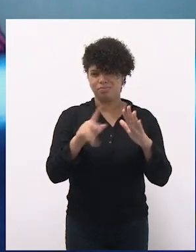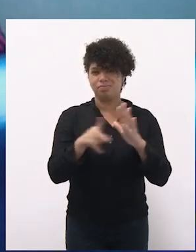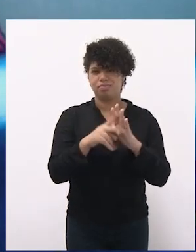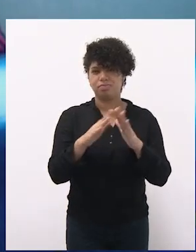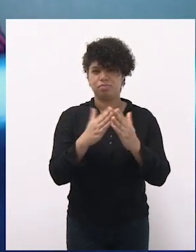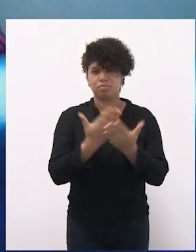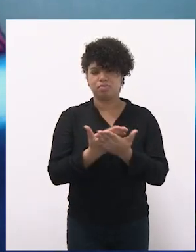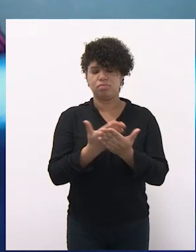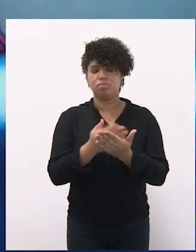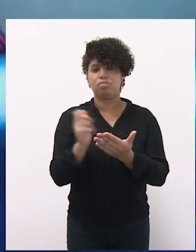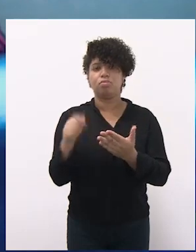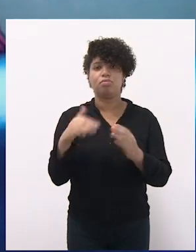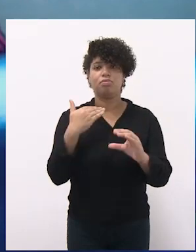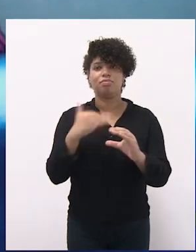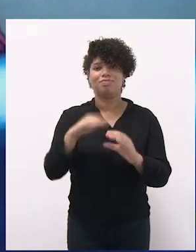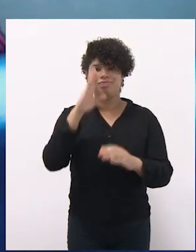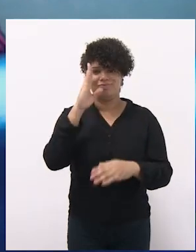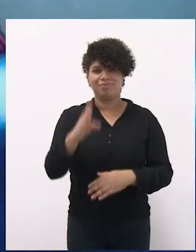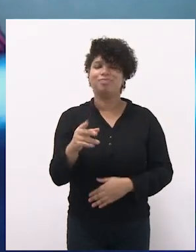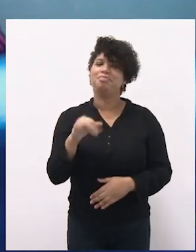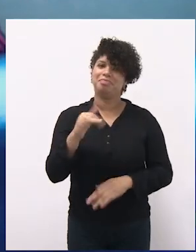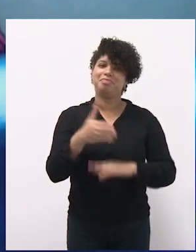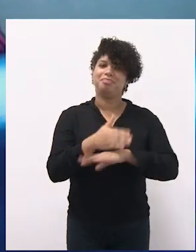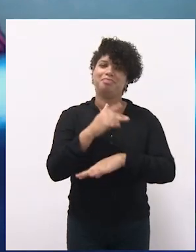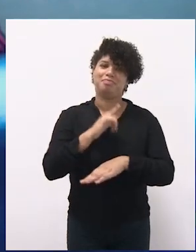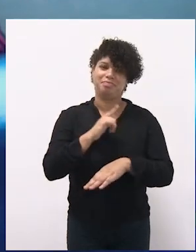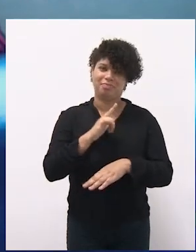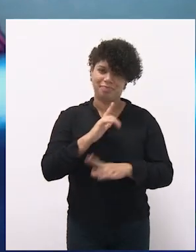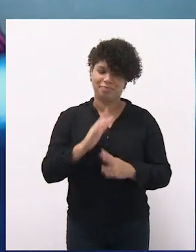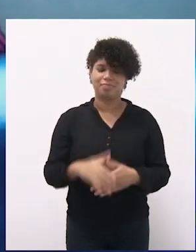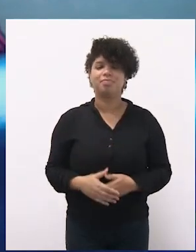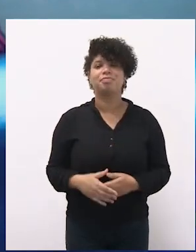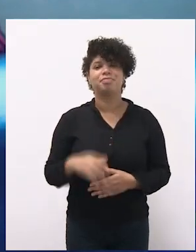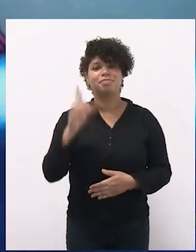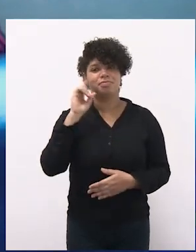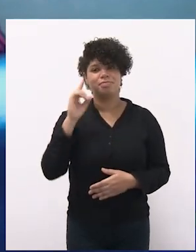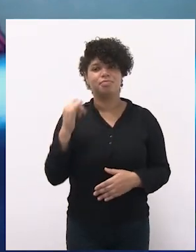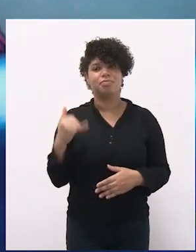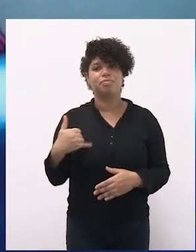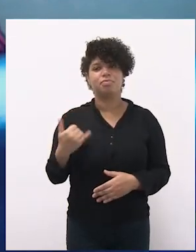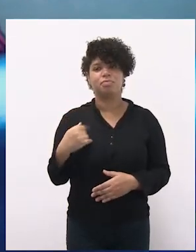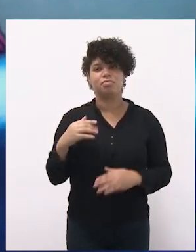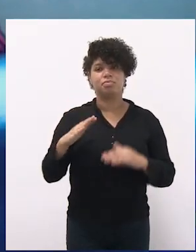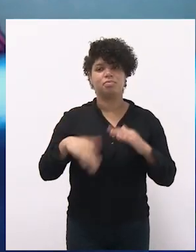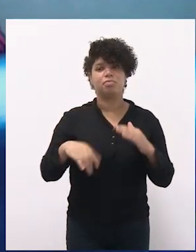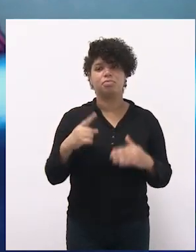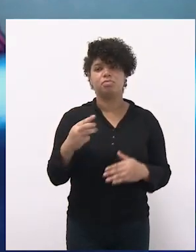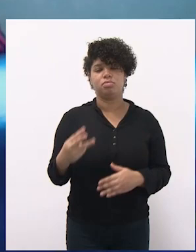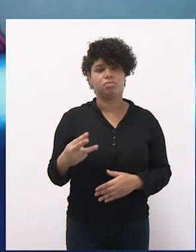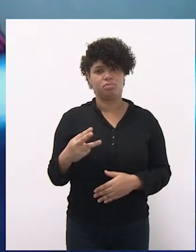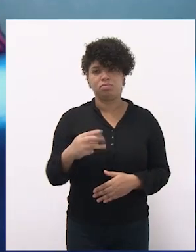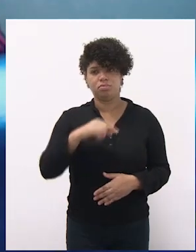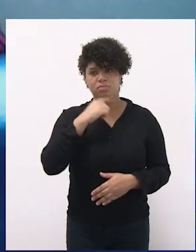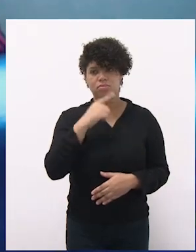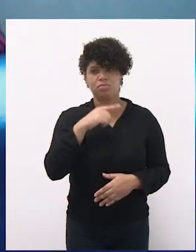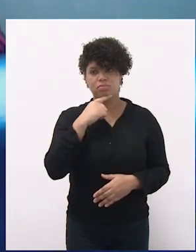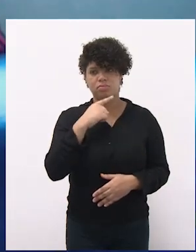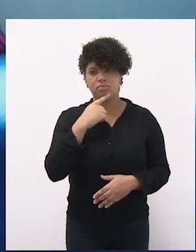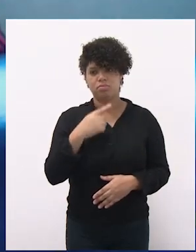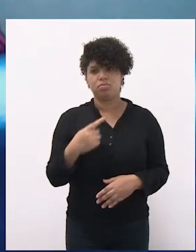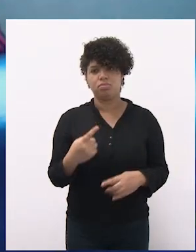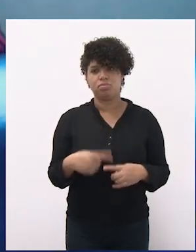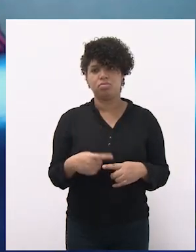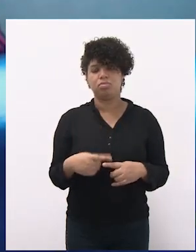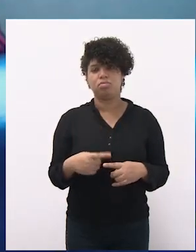dele que ele pode acessar se ele tiver acesso. Eu sei que menores de 13 anos não é o caso, porque geralmente